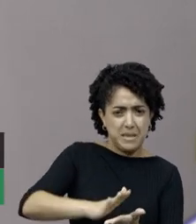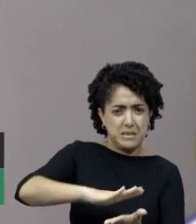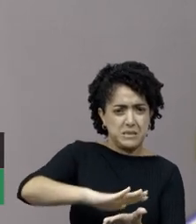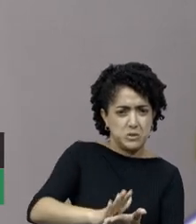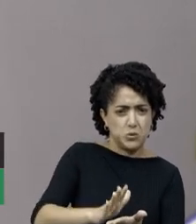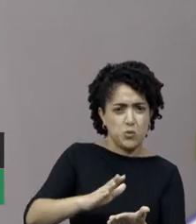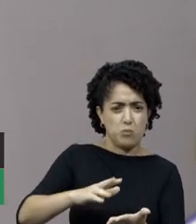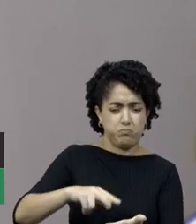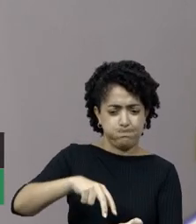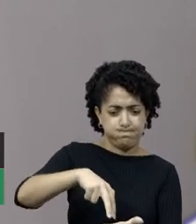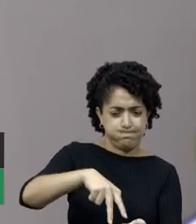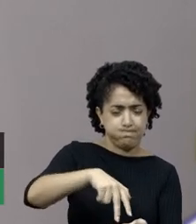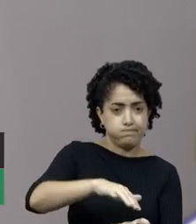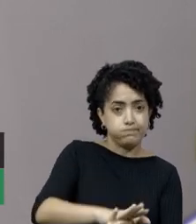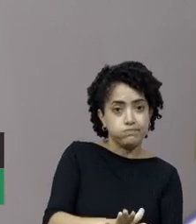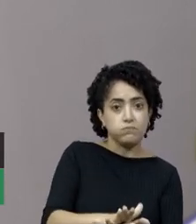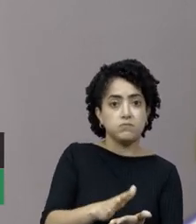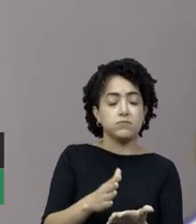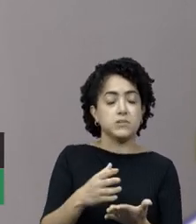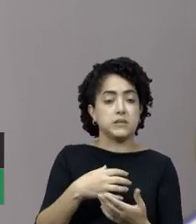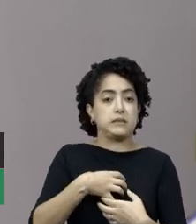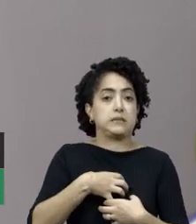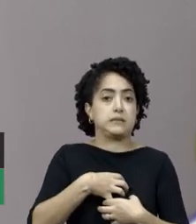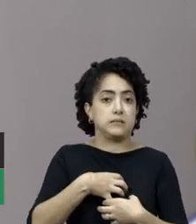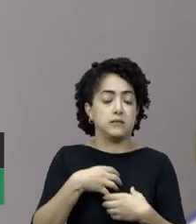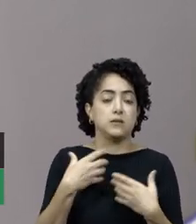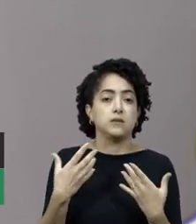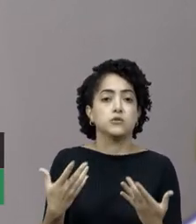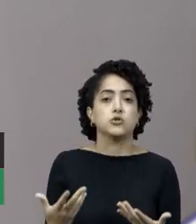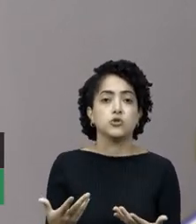mãe. Quer dizer, isso choca demais. Isso